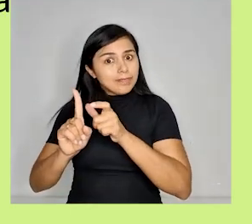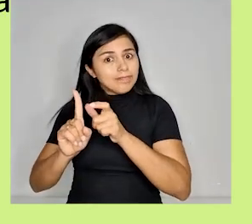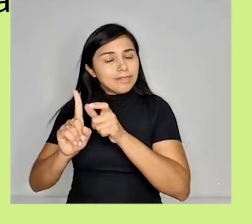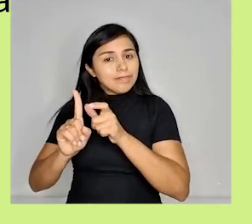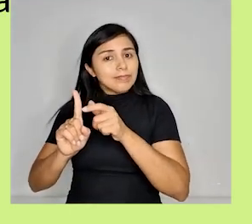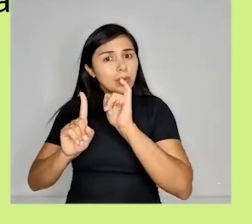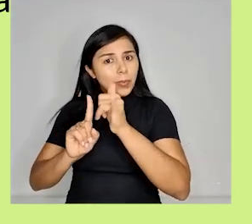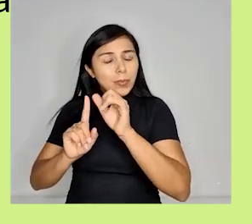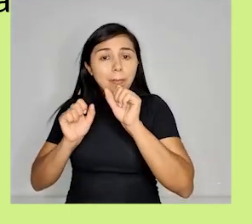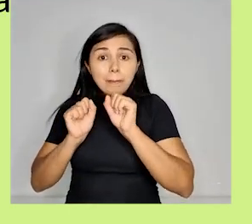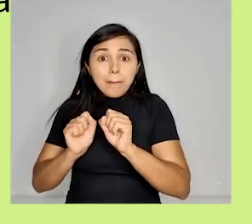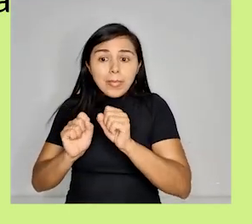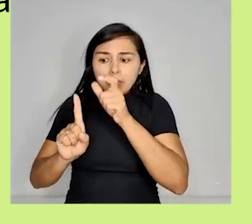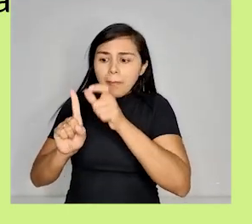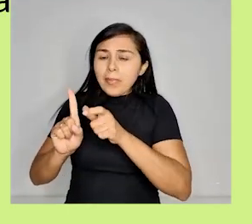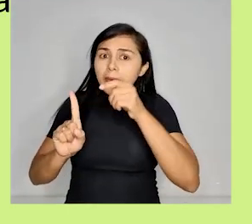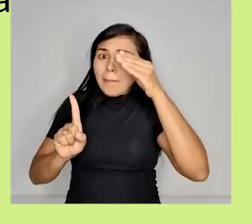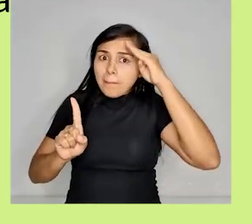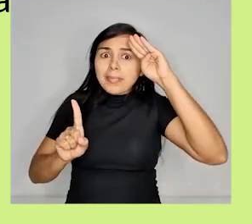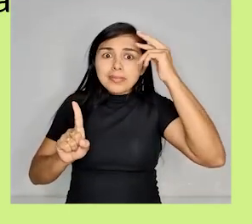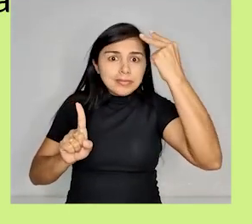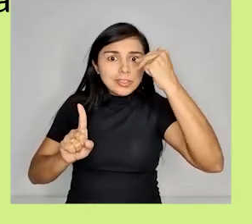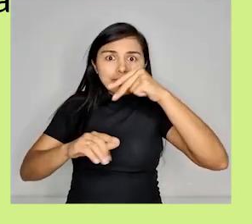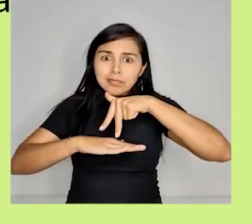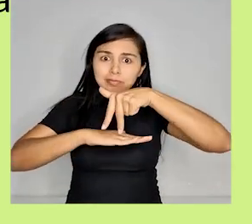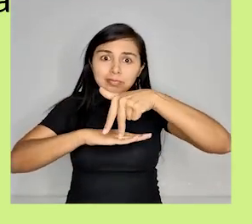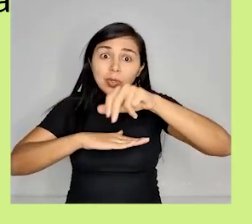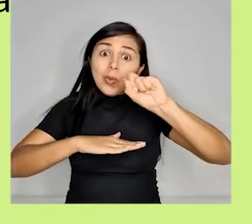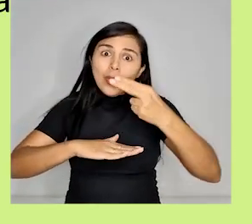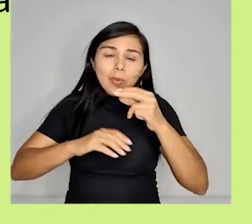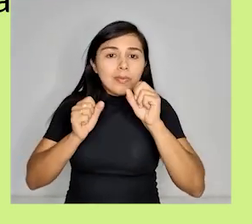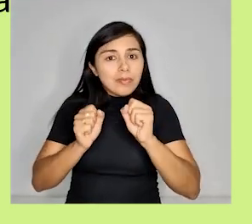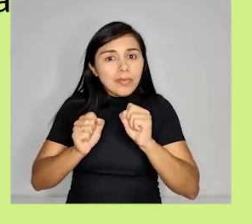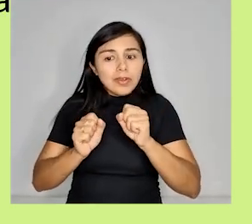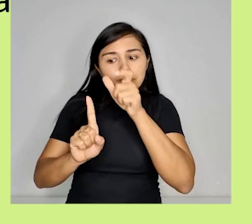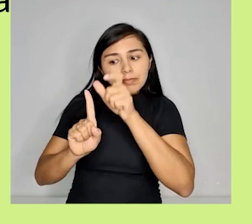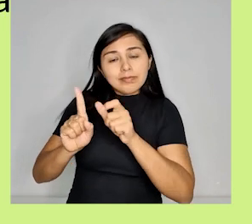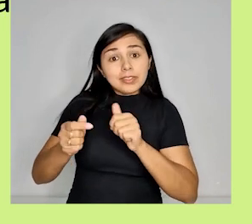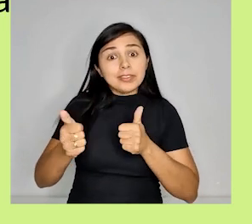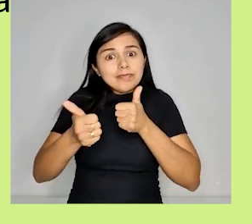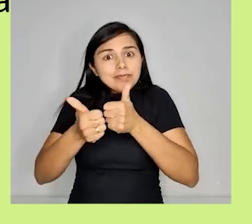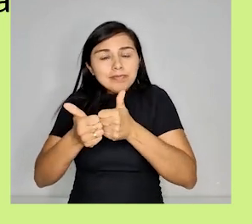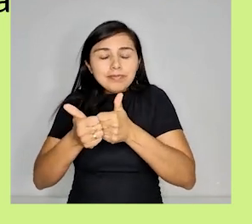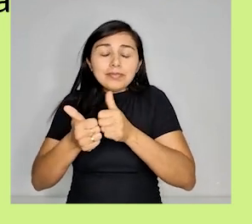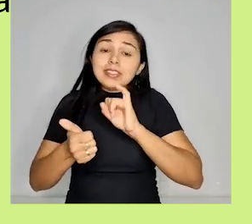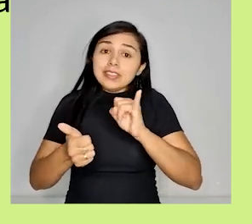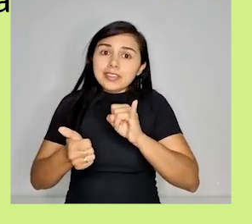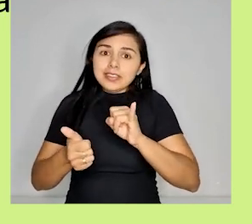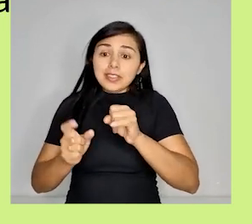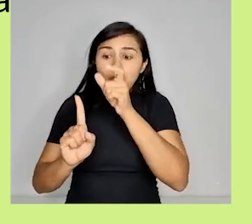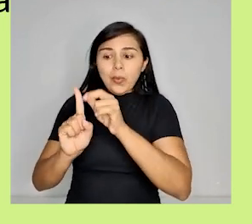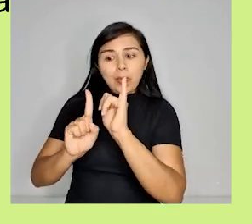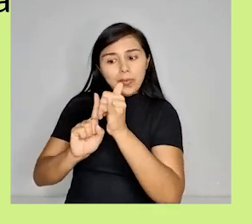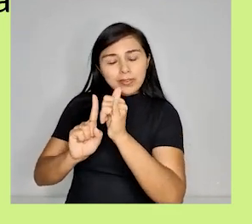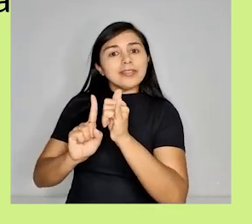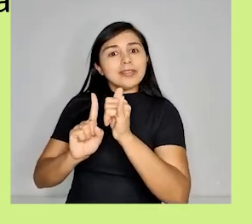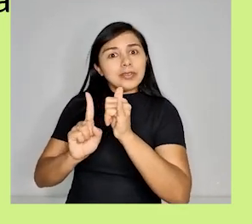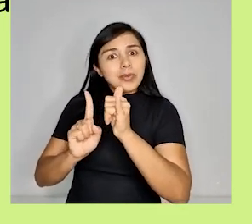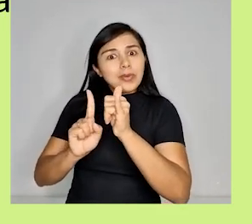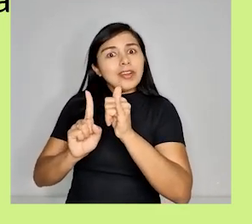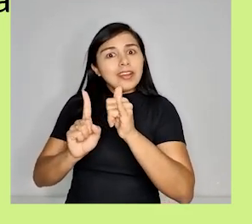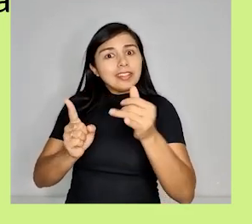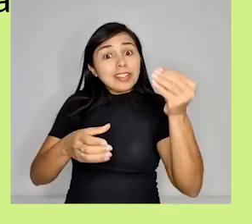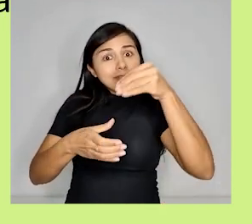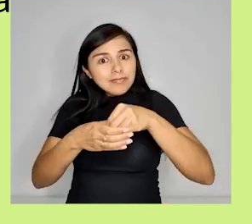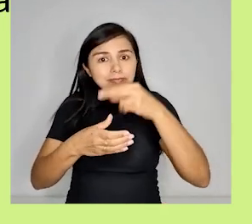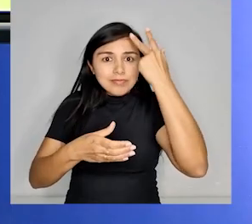ser a personagem principal da história ou um personagem secundário. Como participa da história, o narrador geralmente usa a primeira